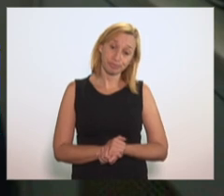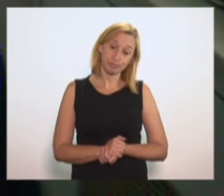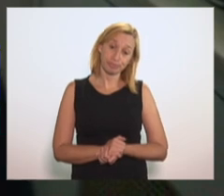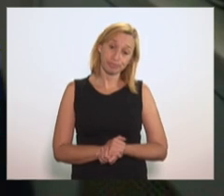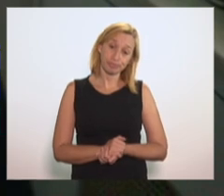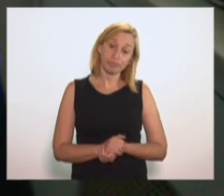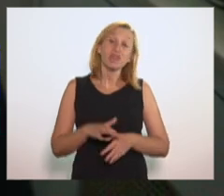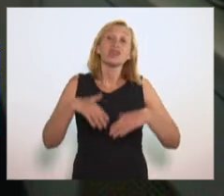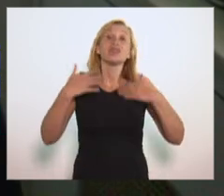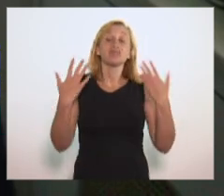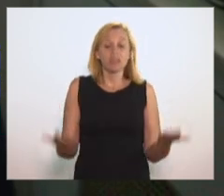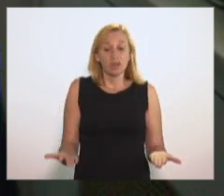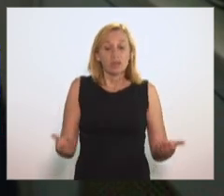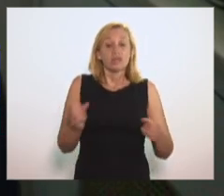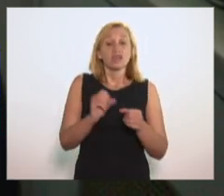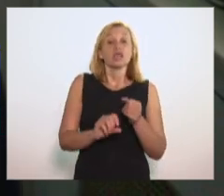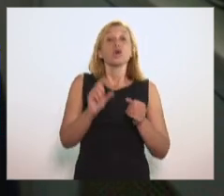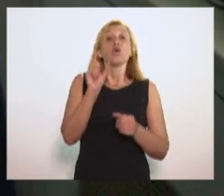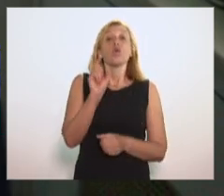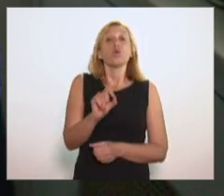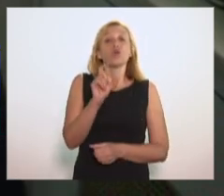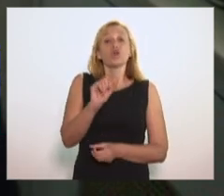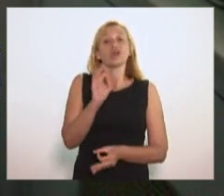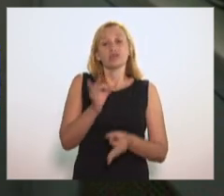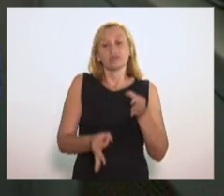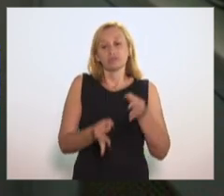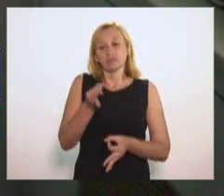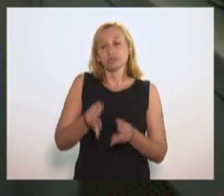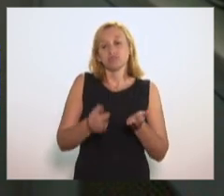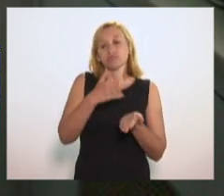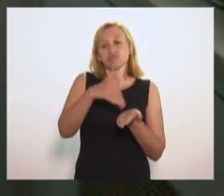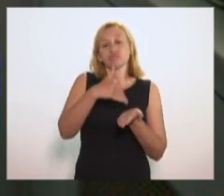então o que que vai fazer a secretaria de justiça